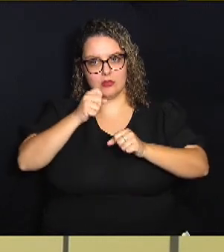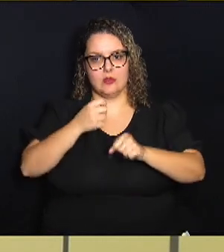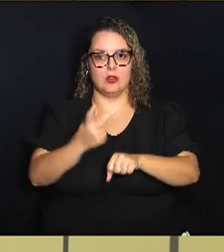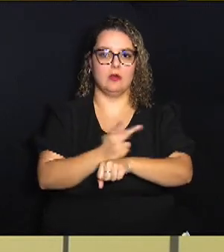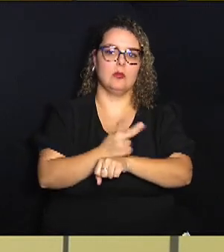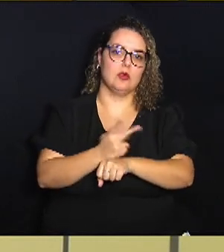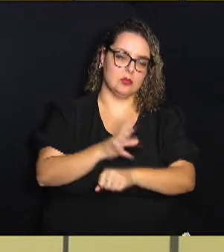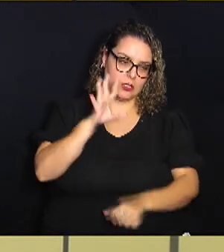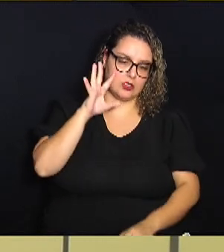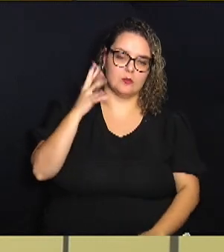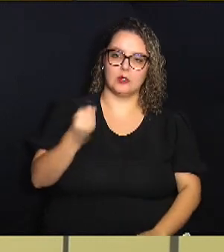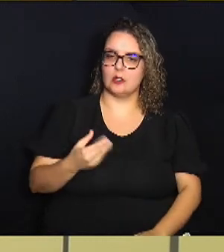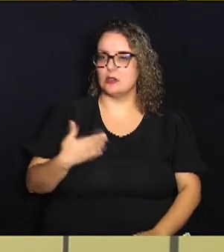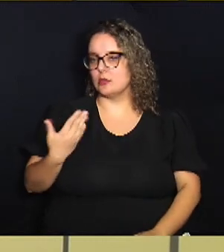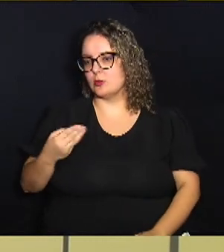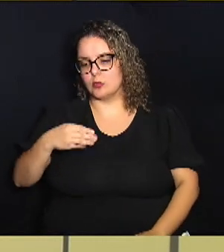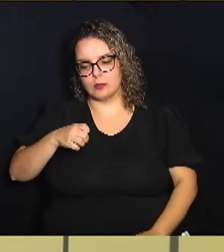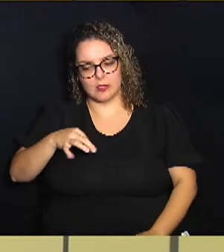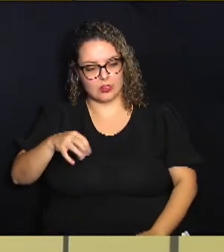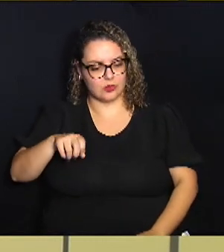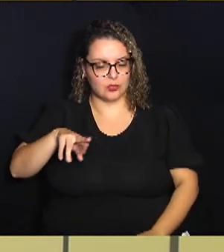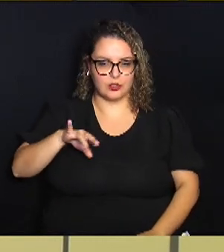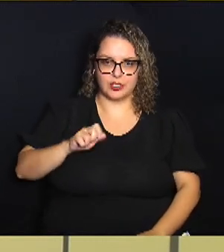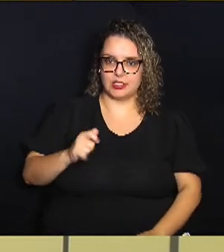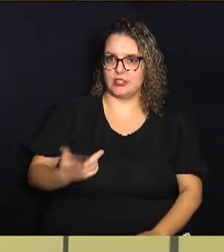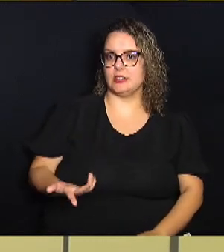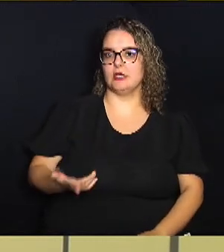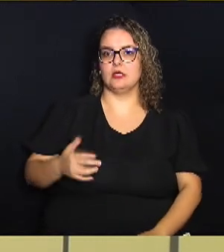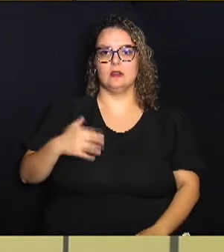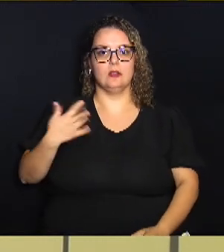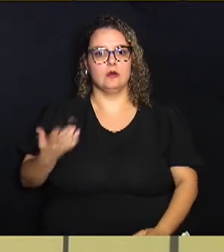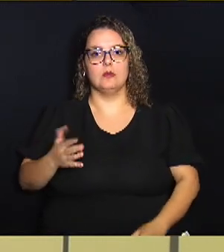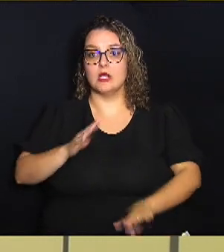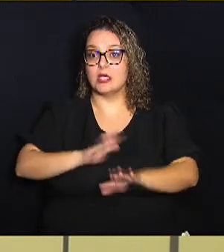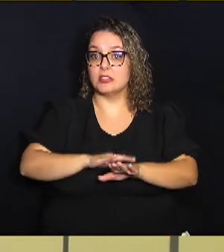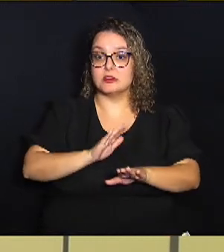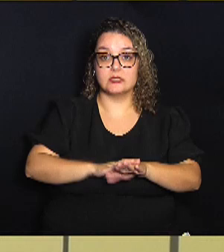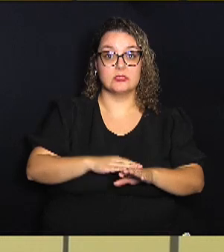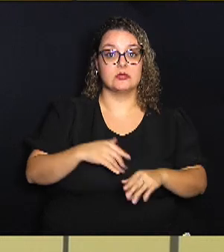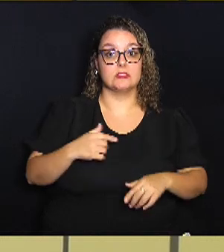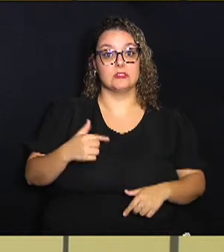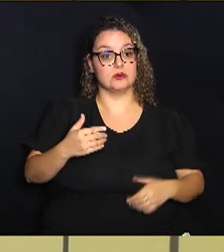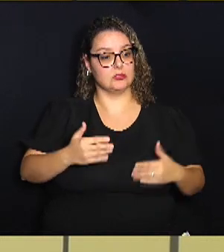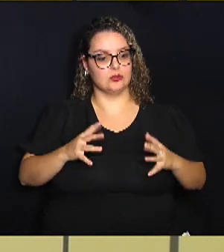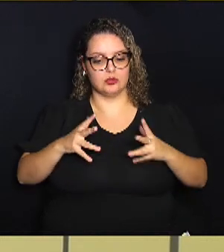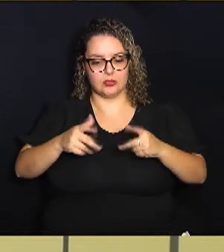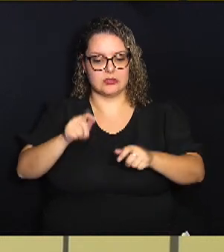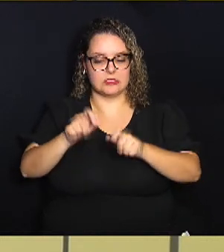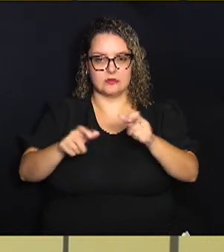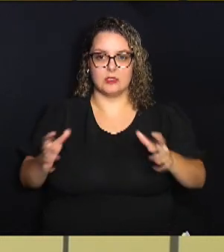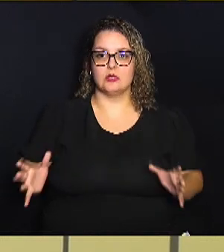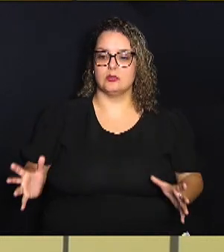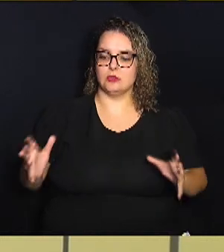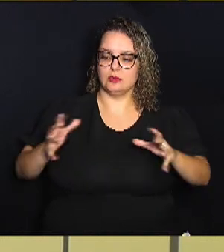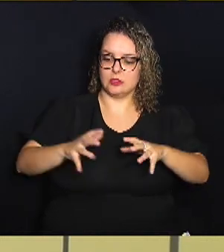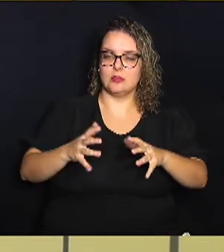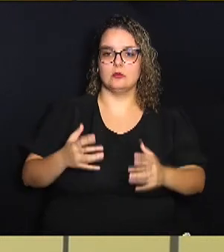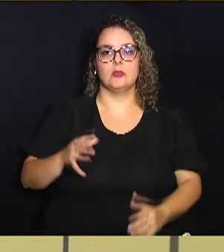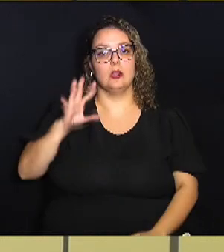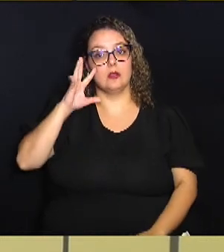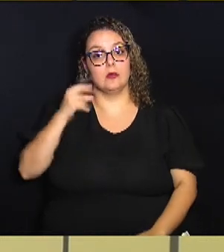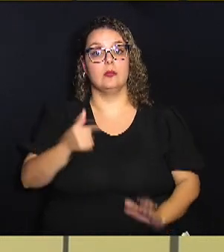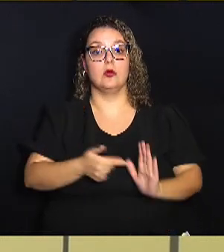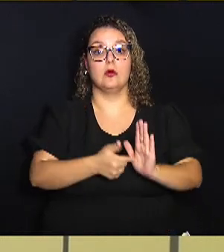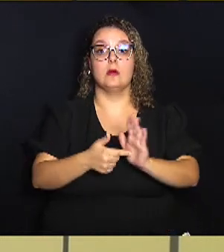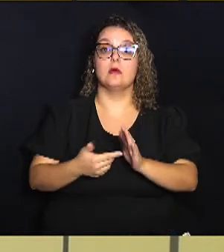de conhecimento, seja por mentoria, seja fazendo uma ação de trazer essas pessoas que têm mais conhecimento para mostrar para